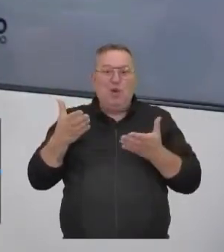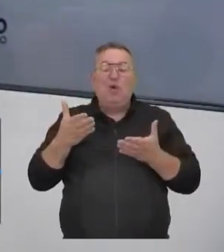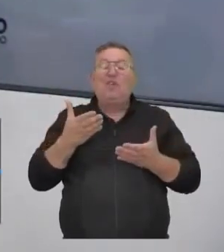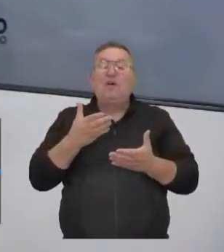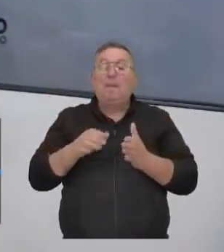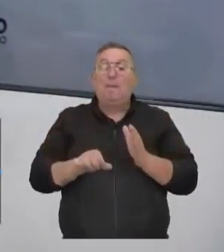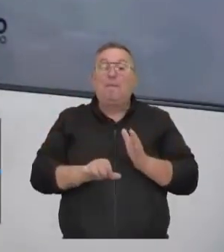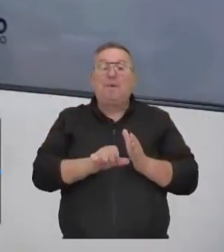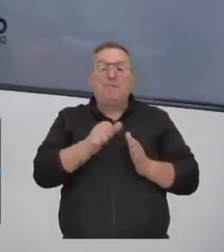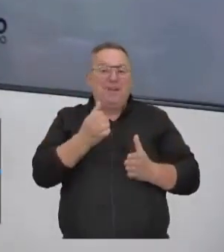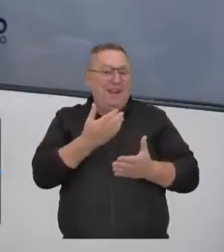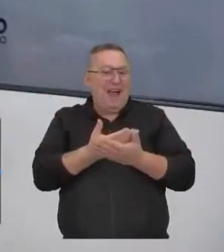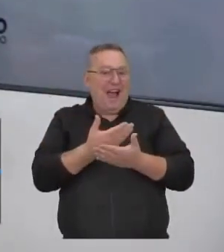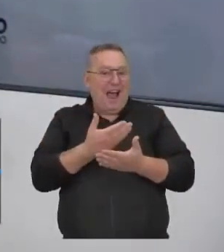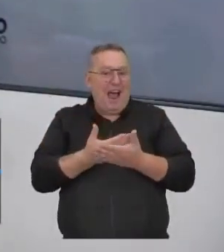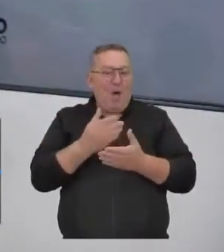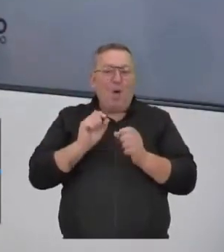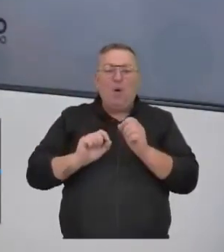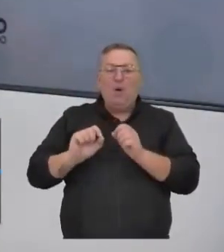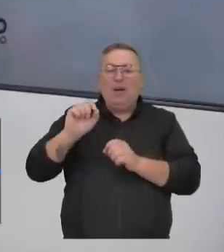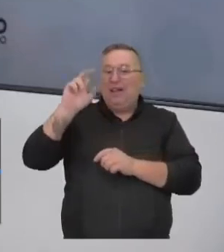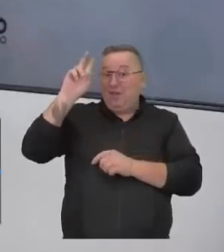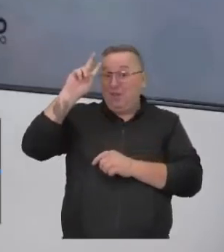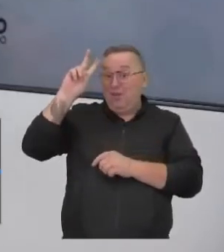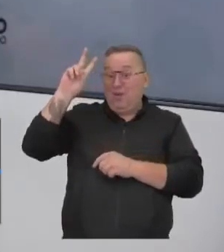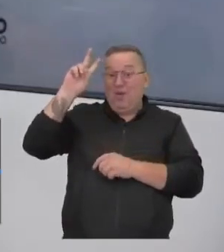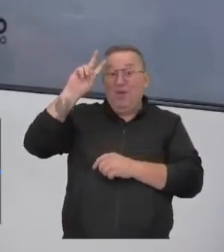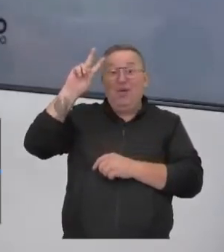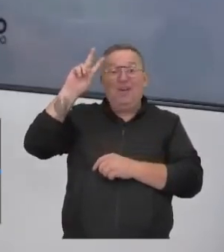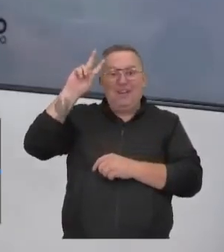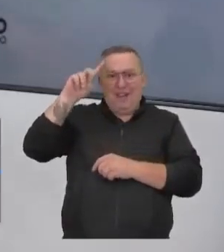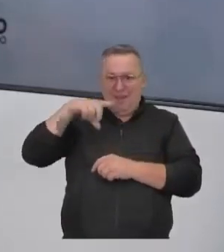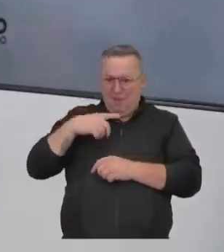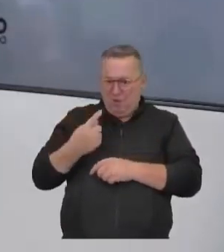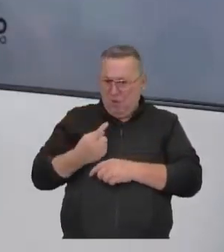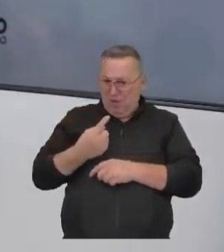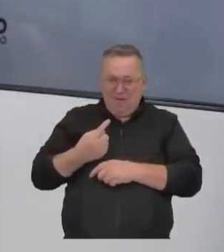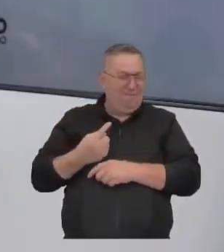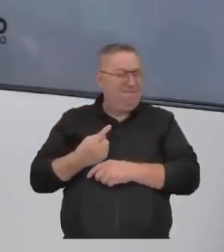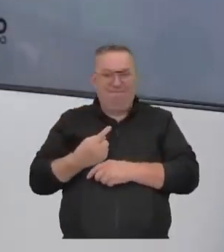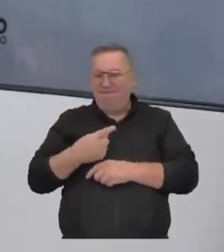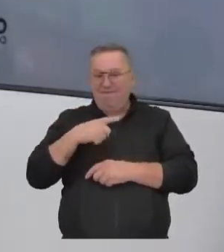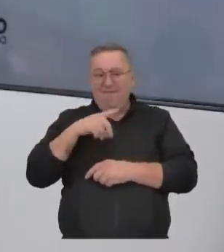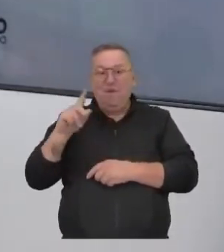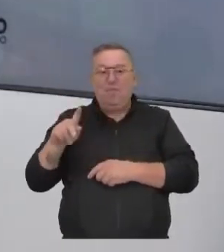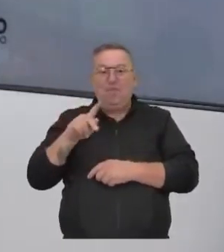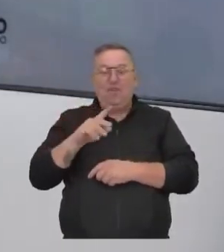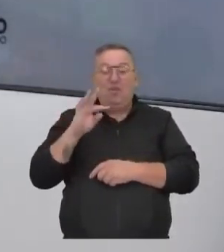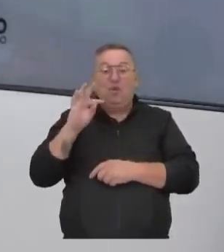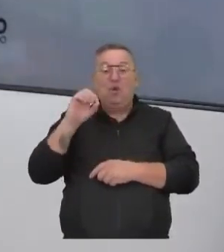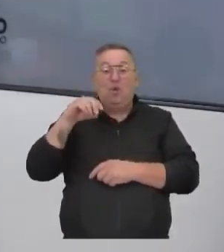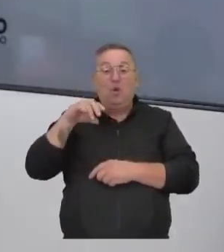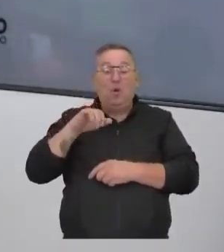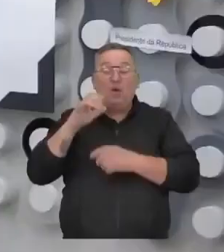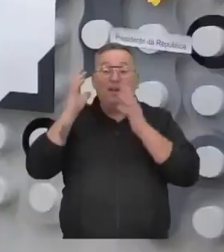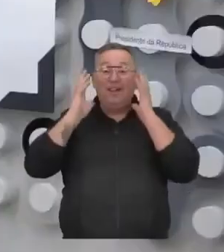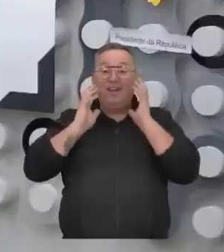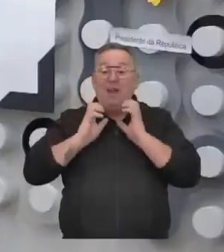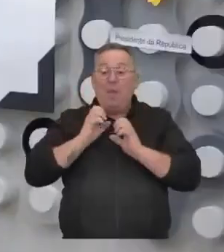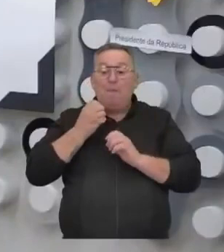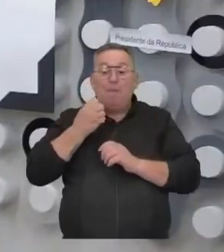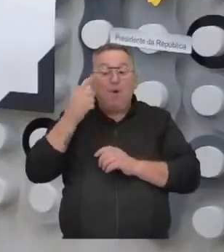nossa primeira aula de História. E olha só, não estou sozinha. Hoje temos aqui o professor Tony. Bom dia, professor